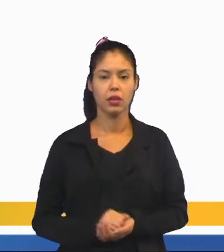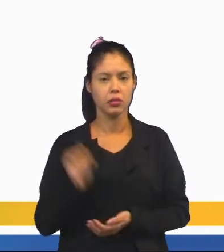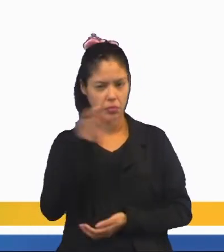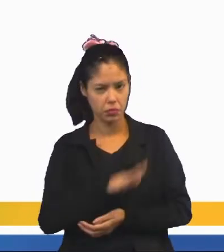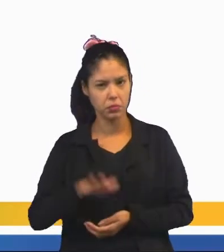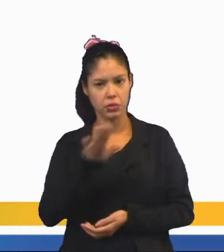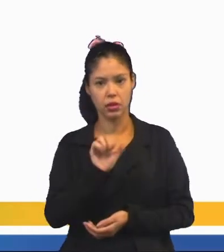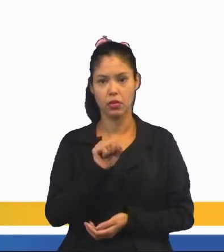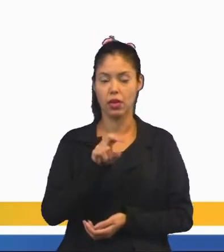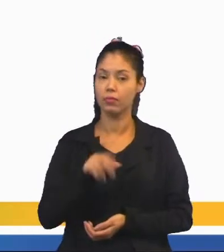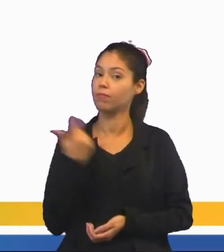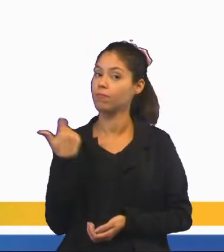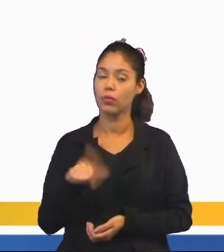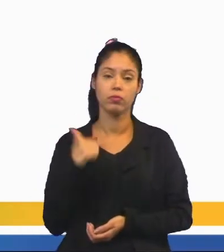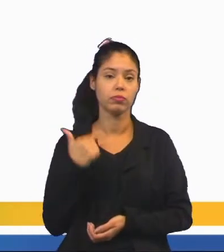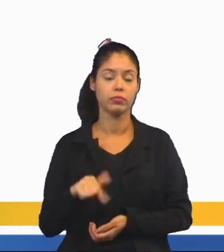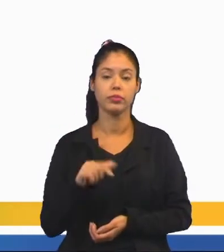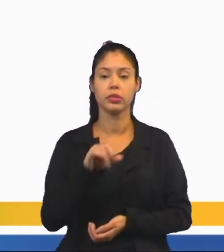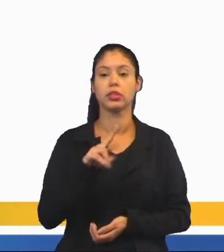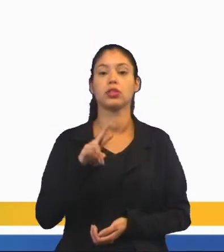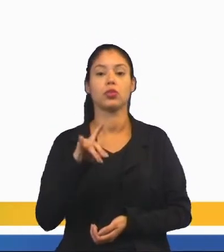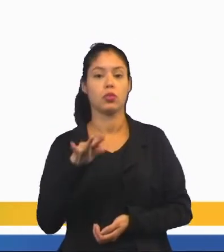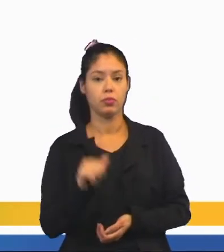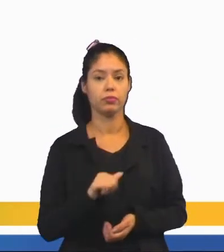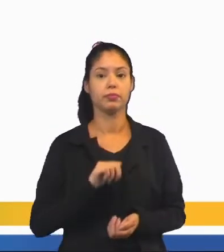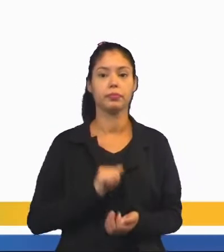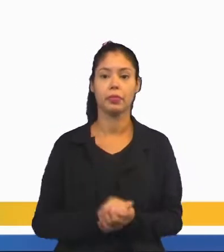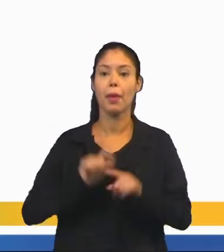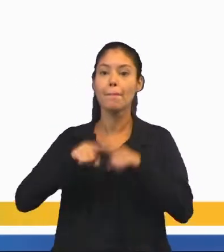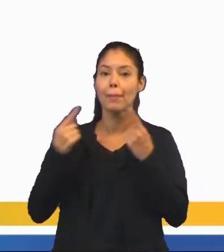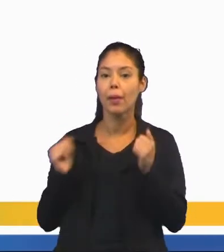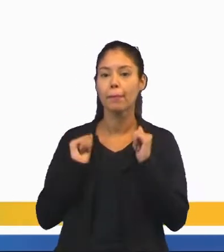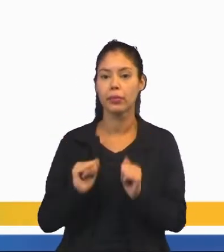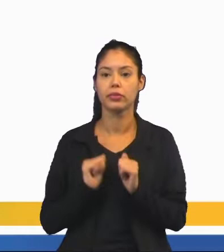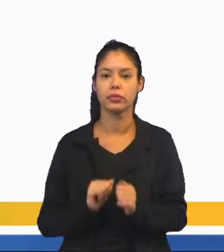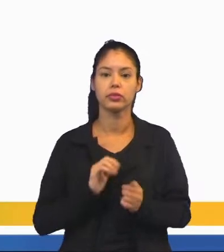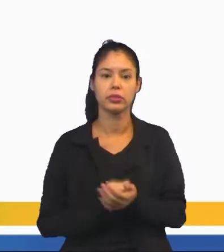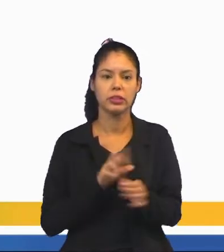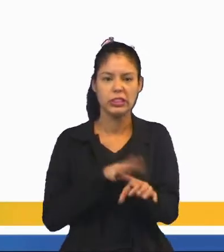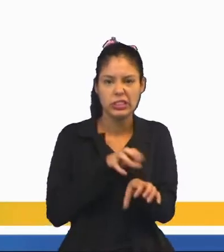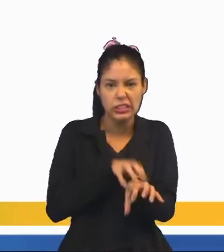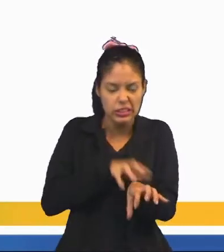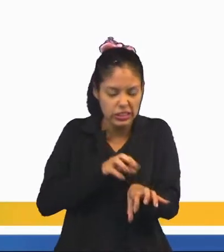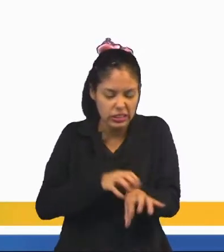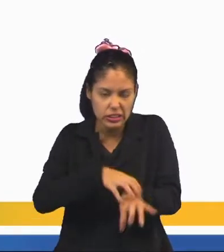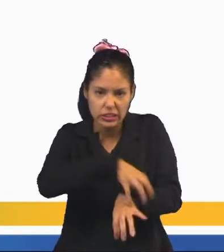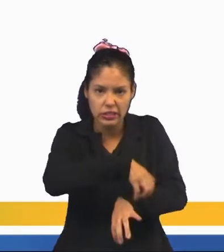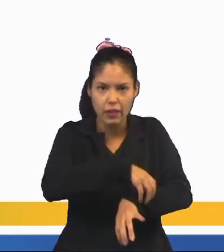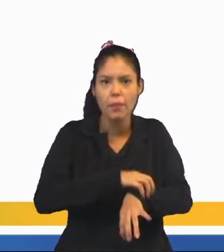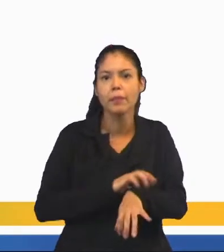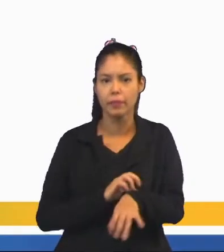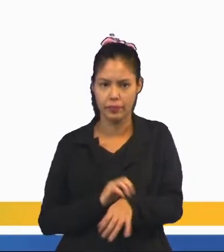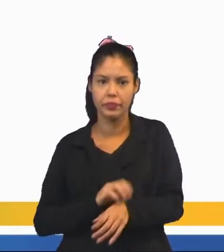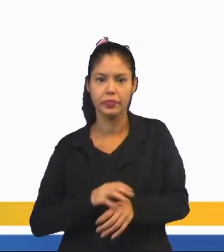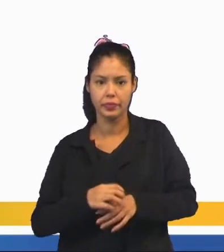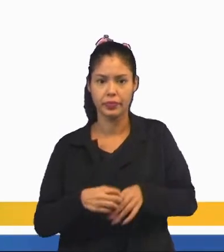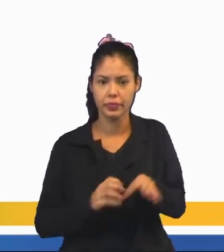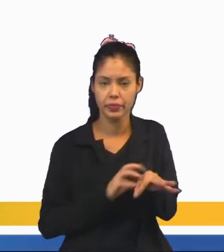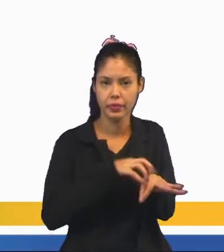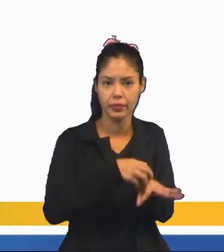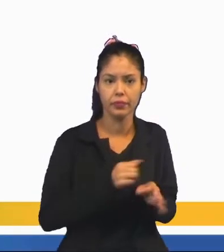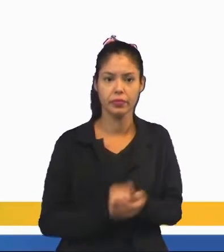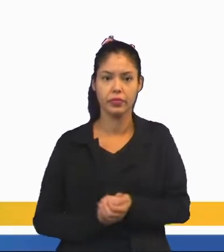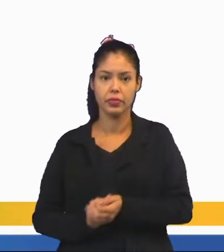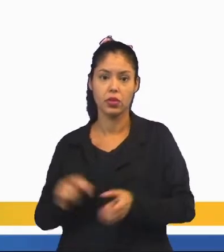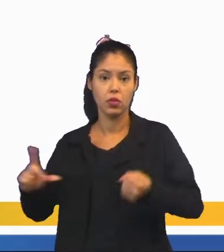variáveis. Geralmente são assintomáticas, mas podem haver coceira